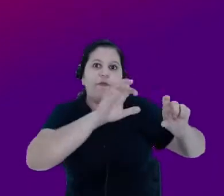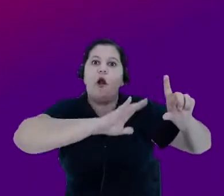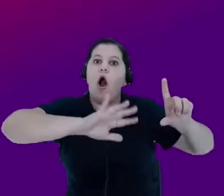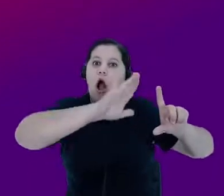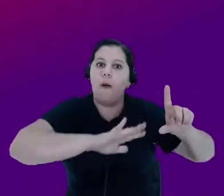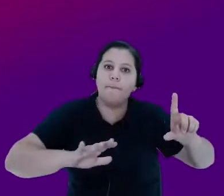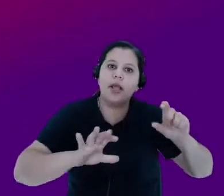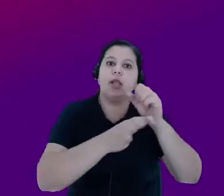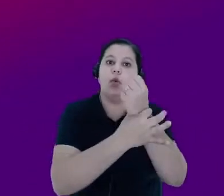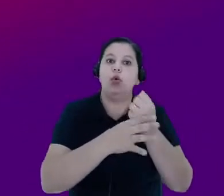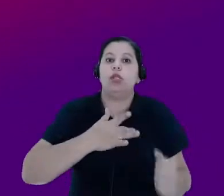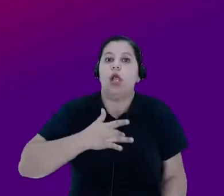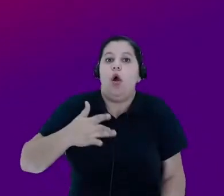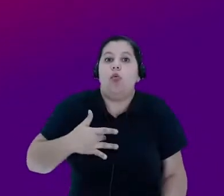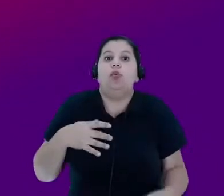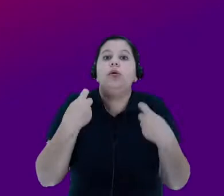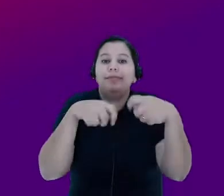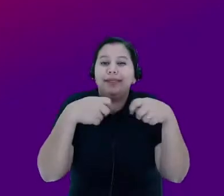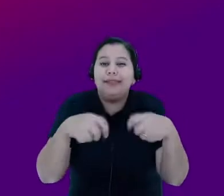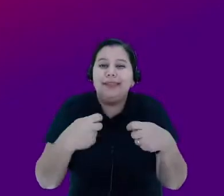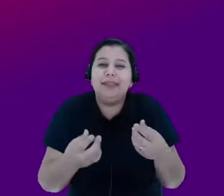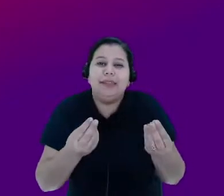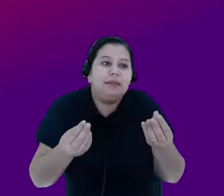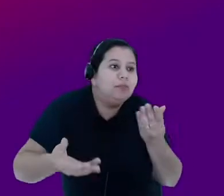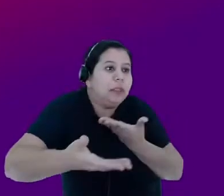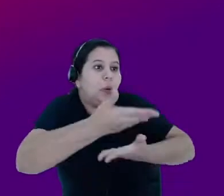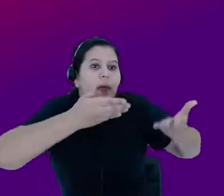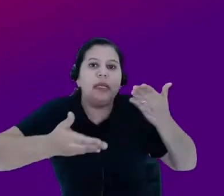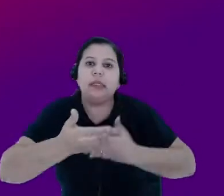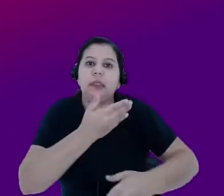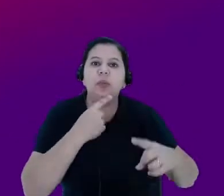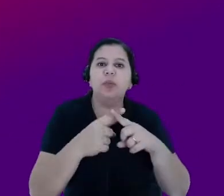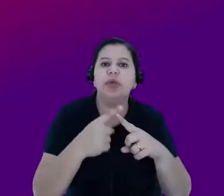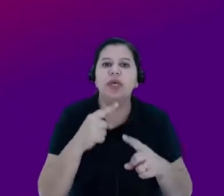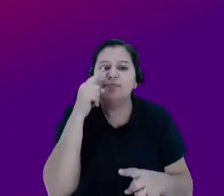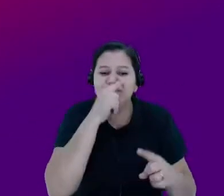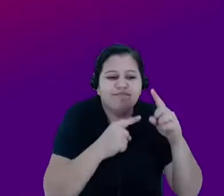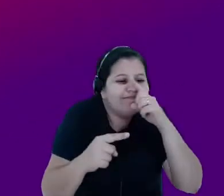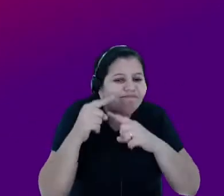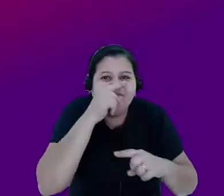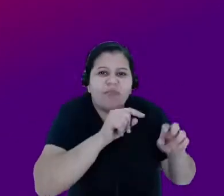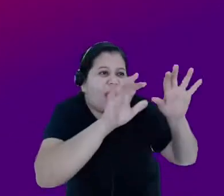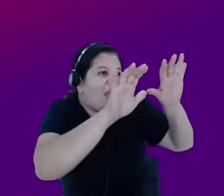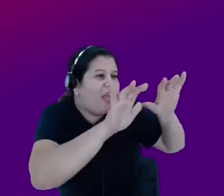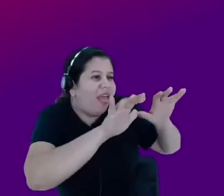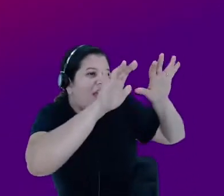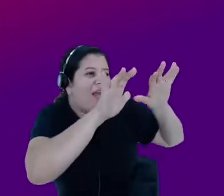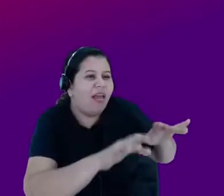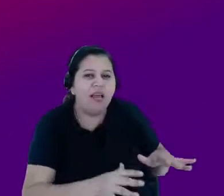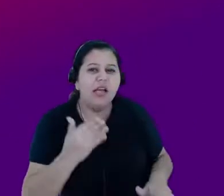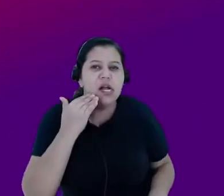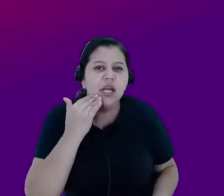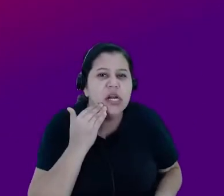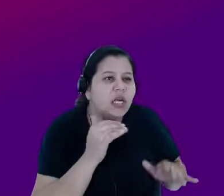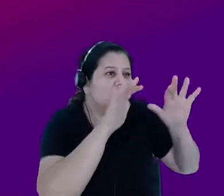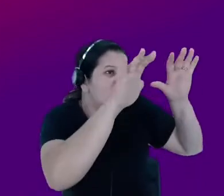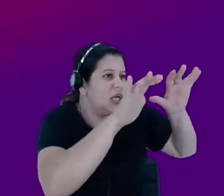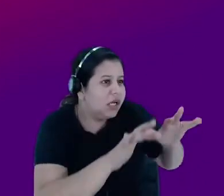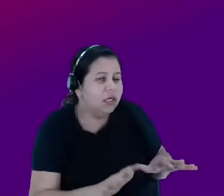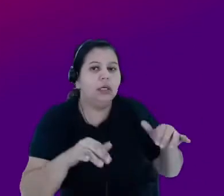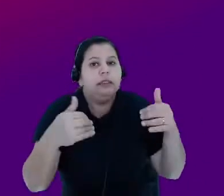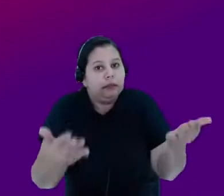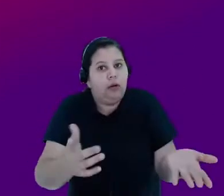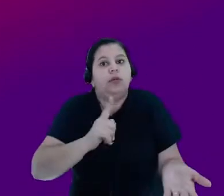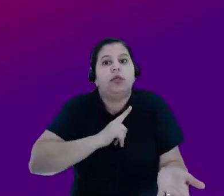muitas operações fragmentadas em termos de digitalização. Então, tem muita oportunidade aí, apesar